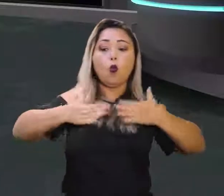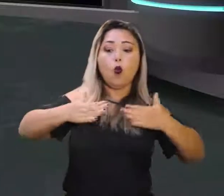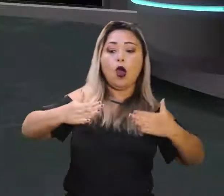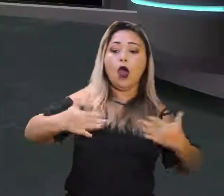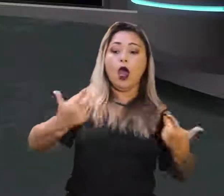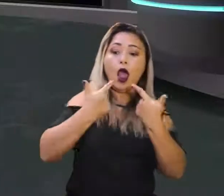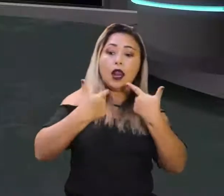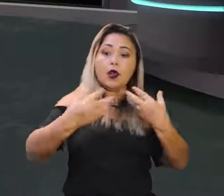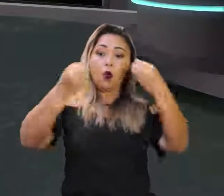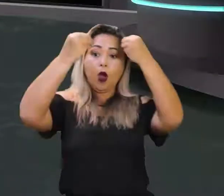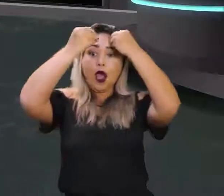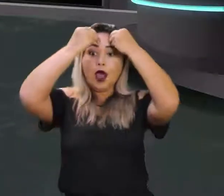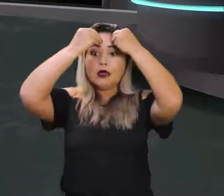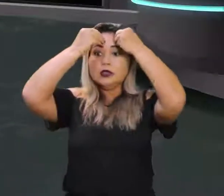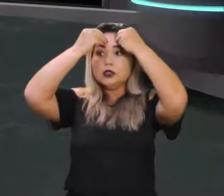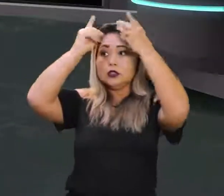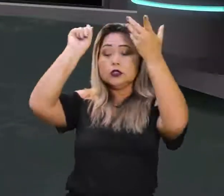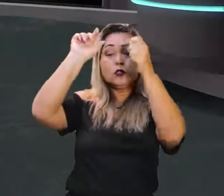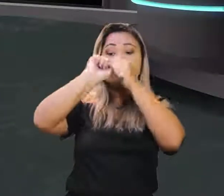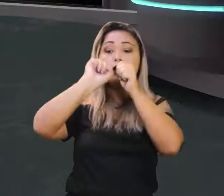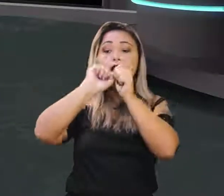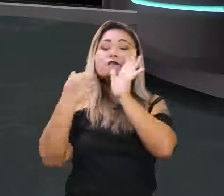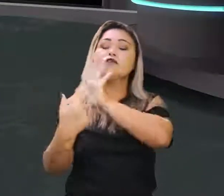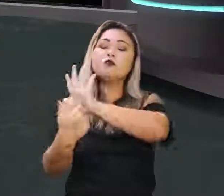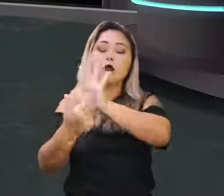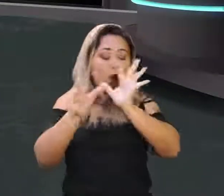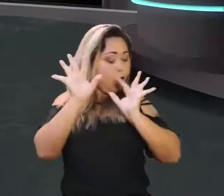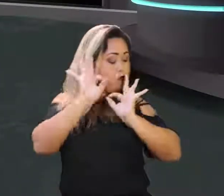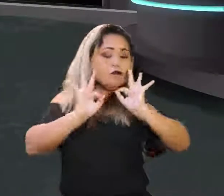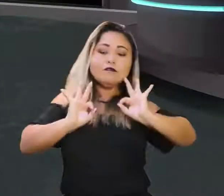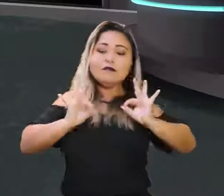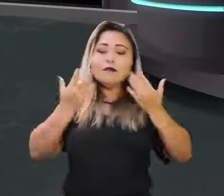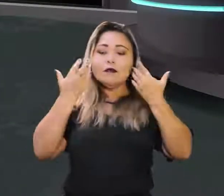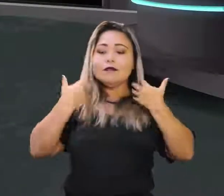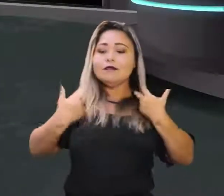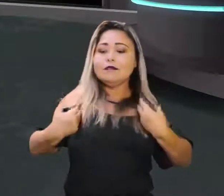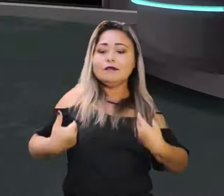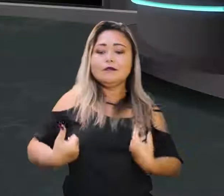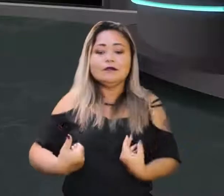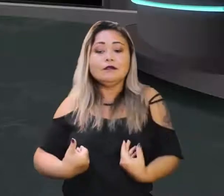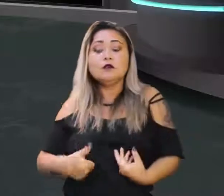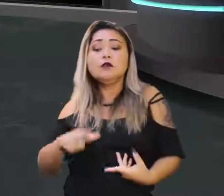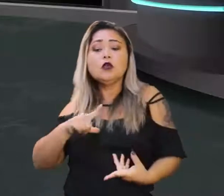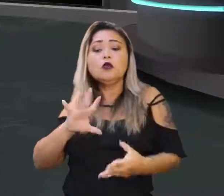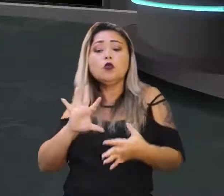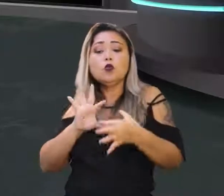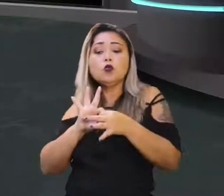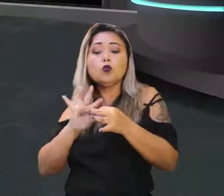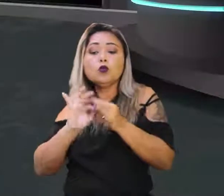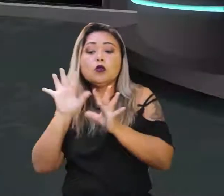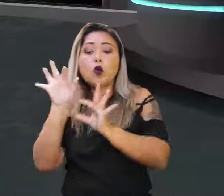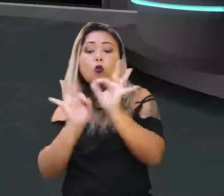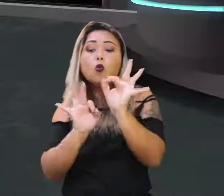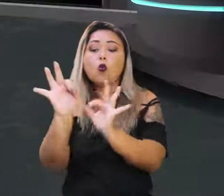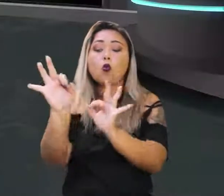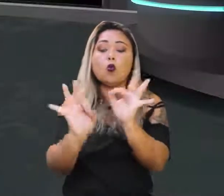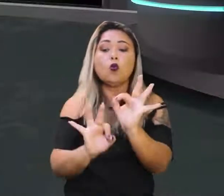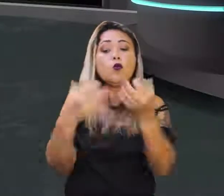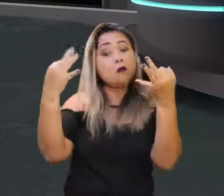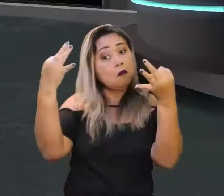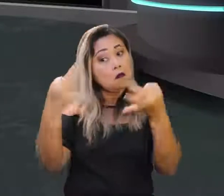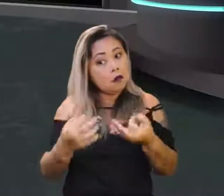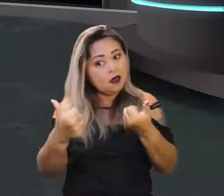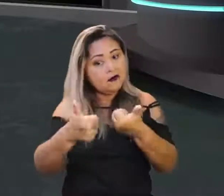a linguagem, também por meio de figurino. Tem todo um contexto de organização, né, professor Alexandre?